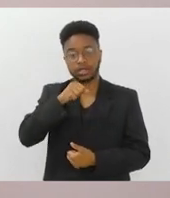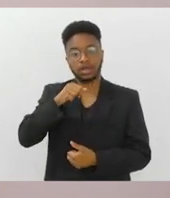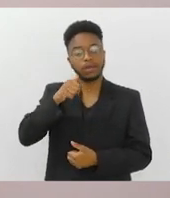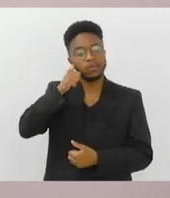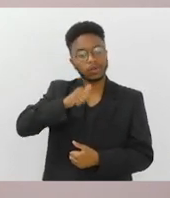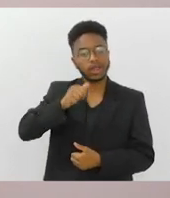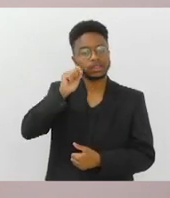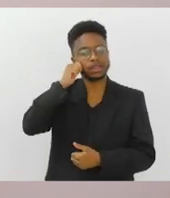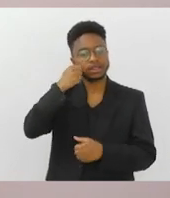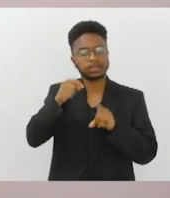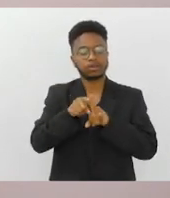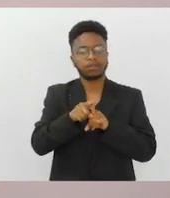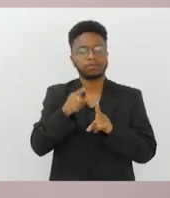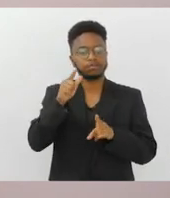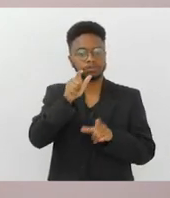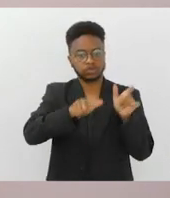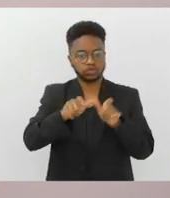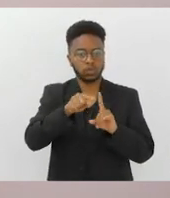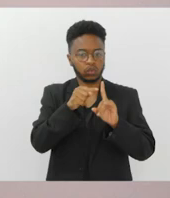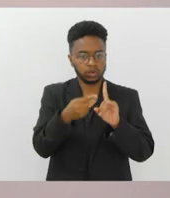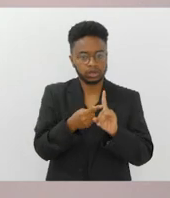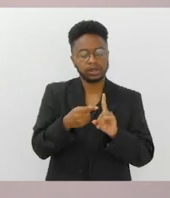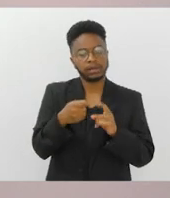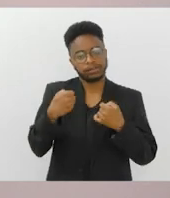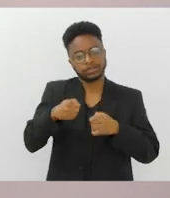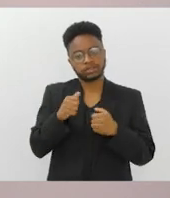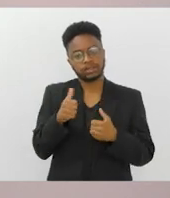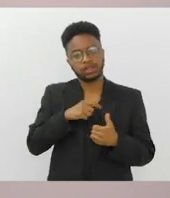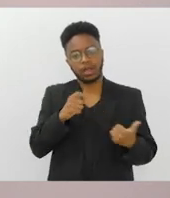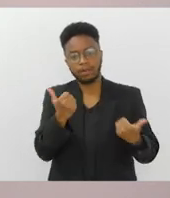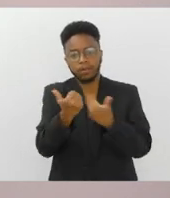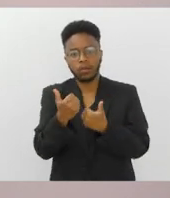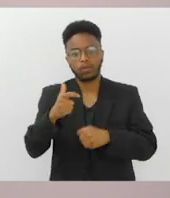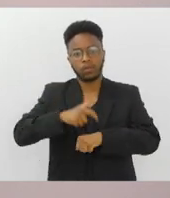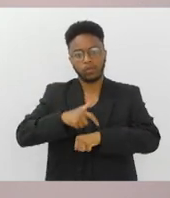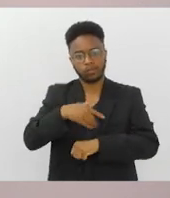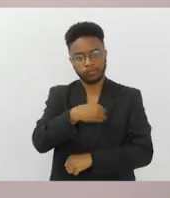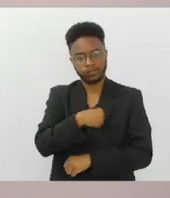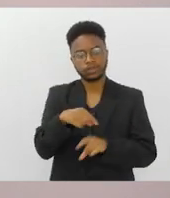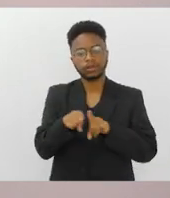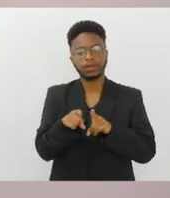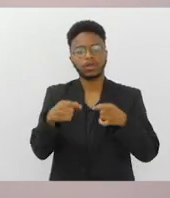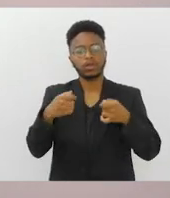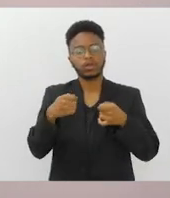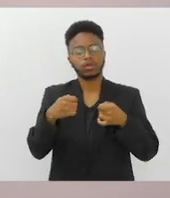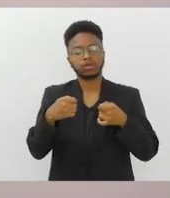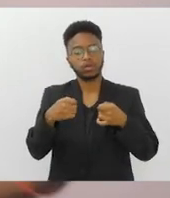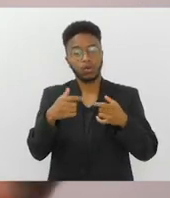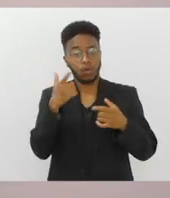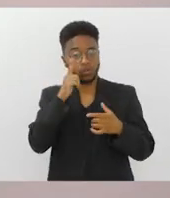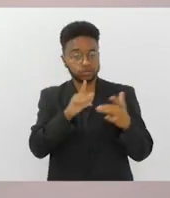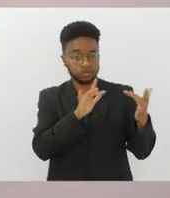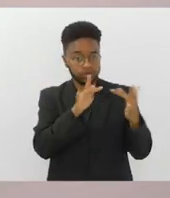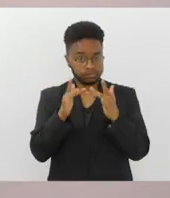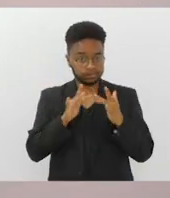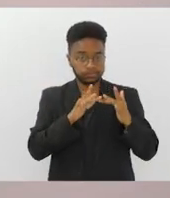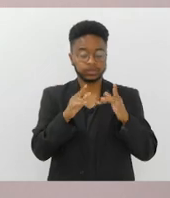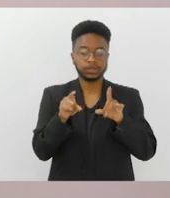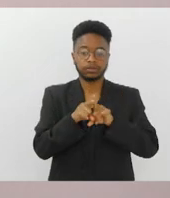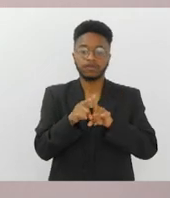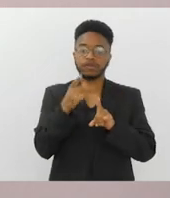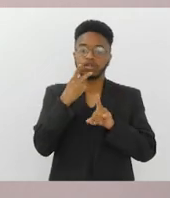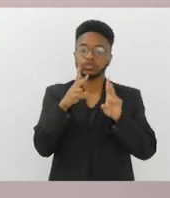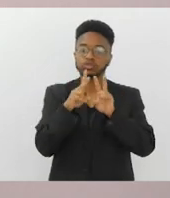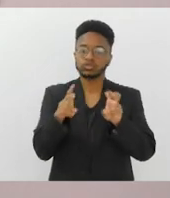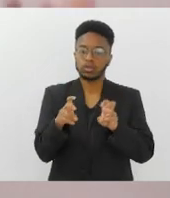apoio na amamentação. Nós conseguimos também, como a Renatinha falou, né, essa articulação importantíssima. E aí, falando do Banco de Leite do